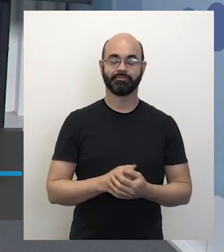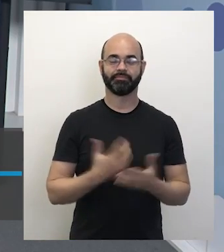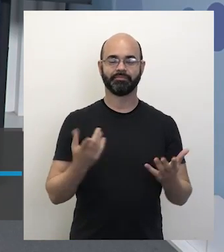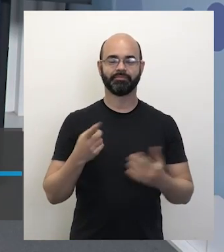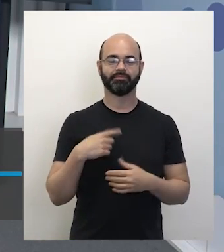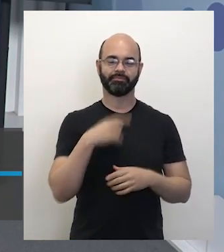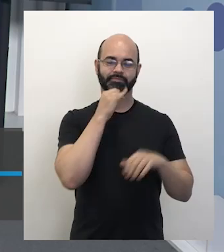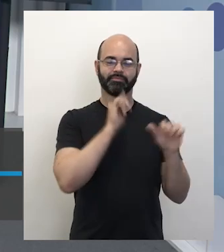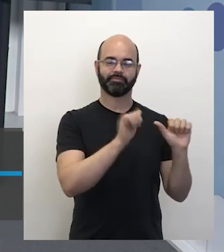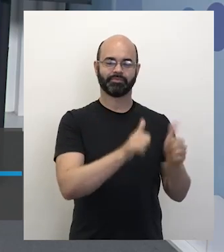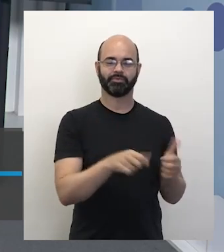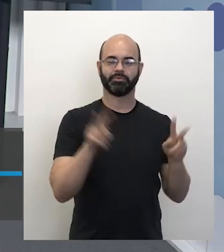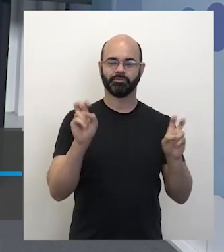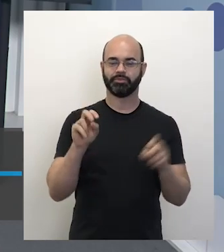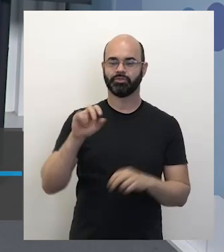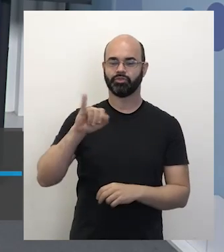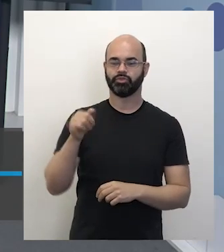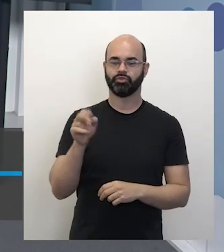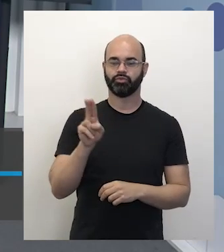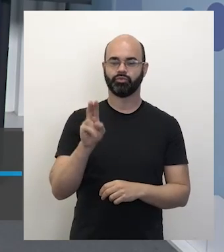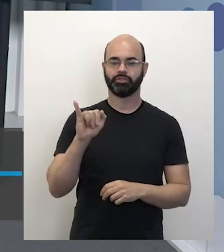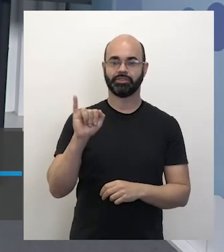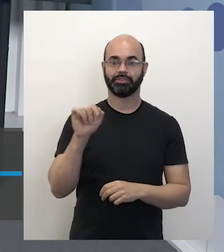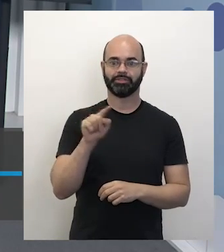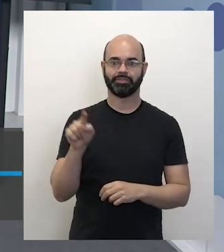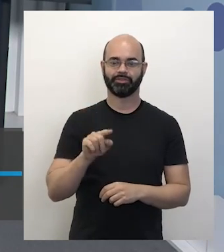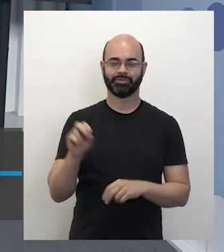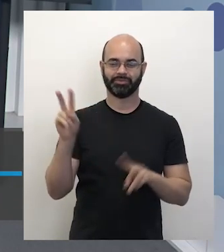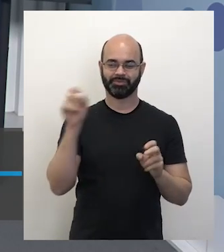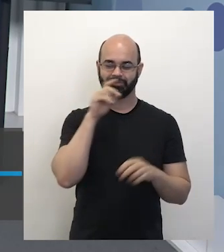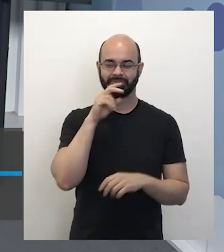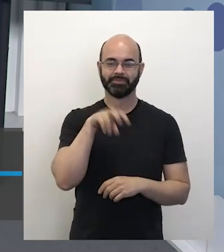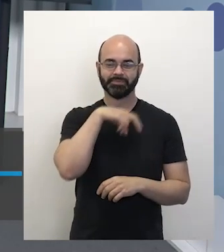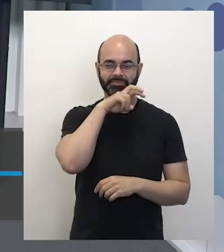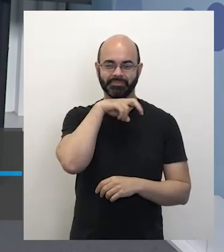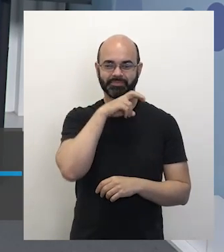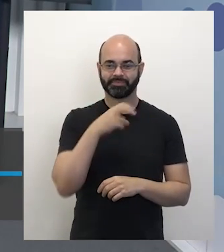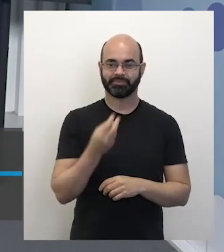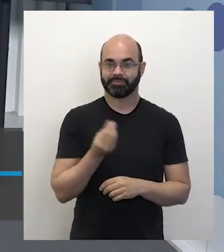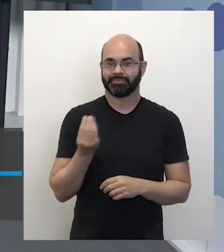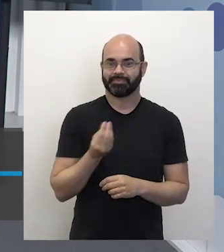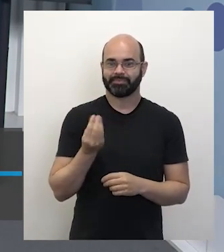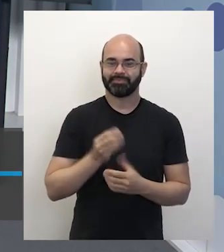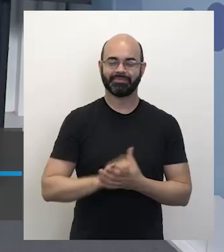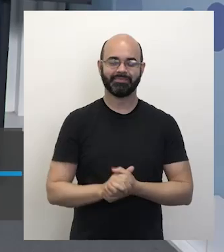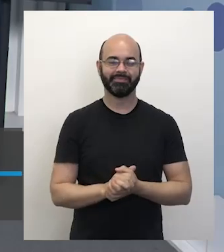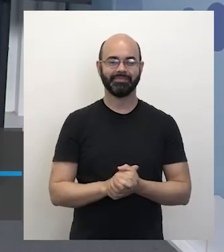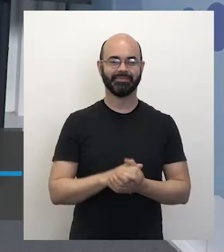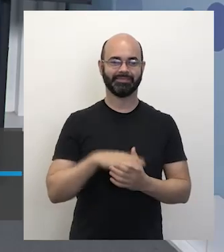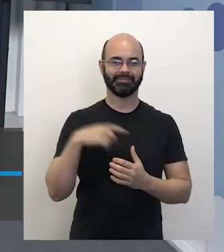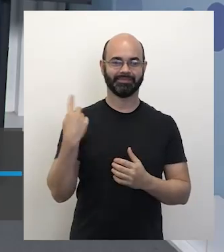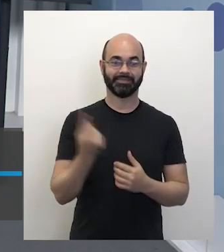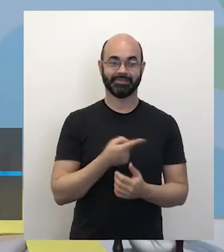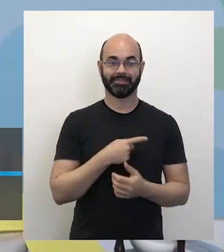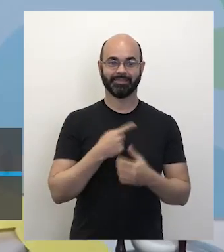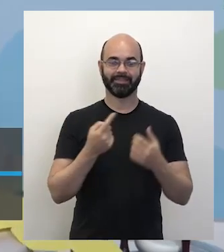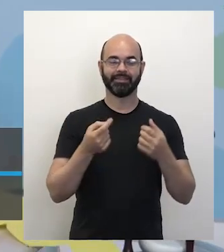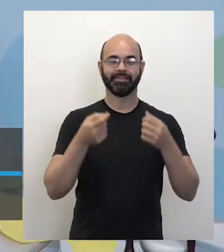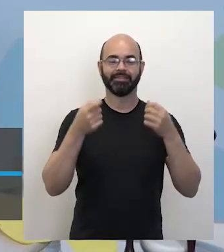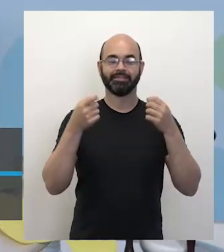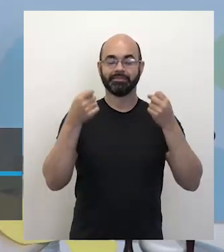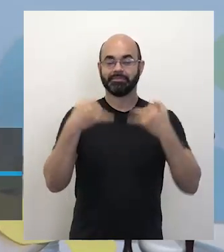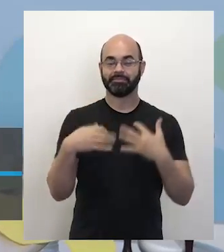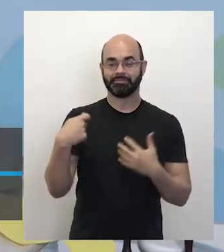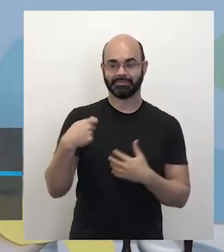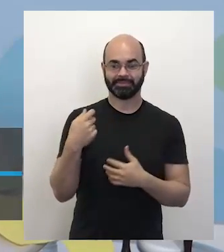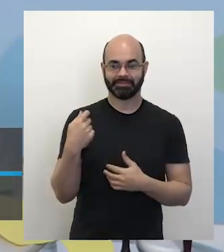do juízo, né? Quetzalcoatl. Nossa serpente. Bom, turma, o que a gente precisa rapidinho? Se